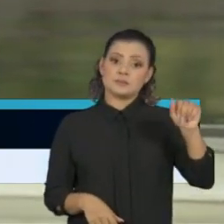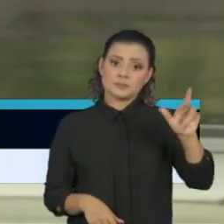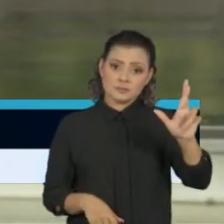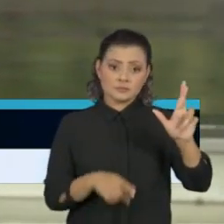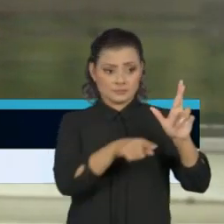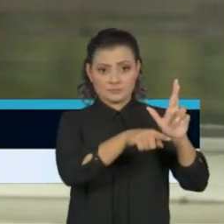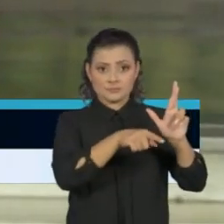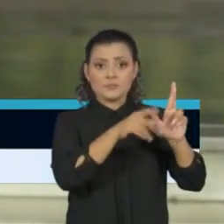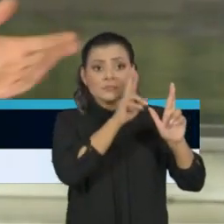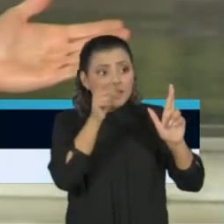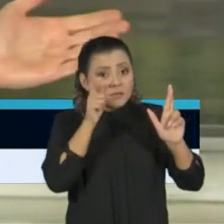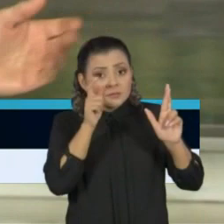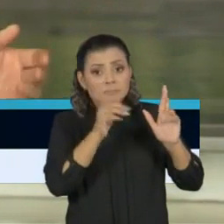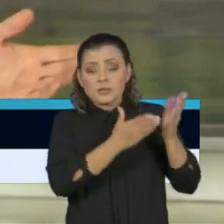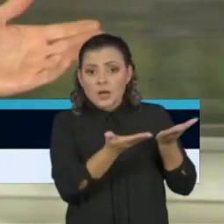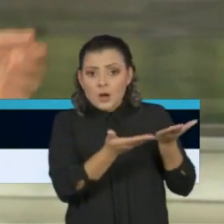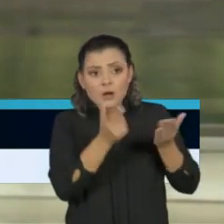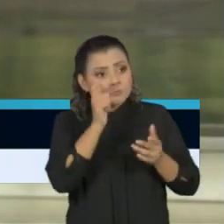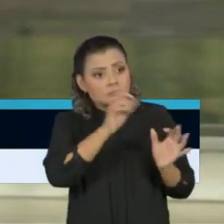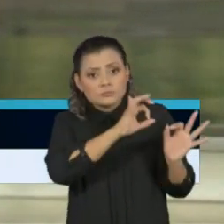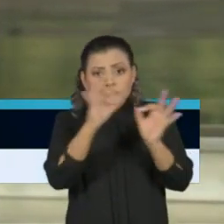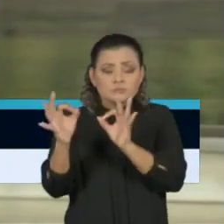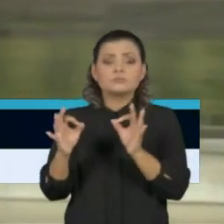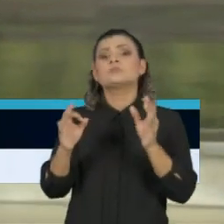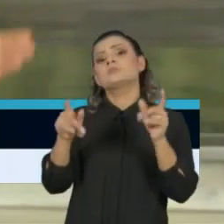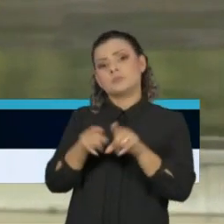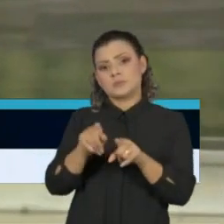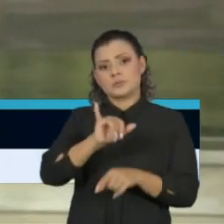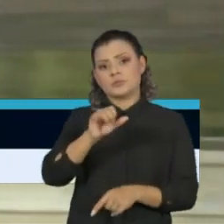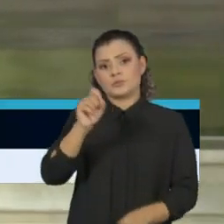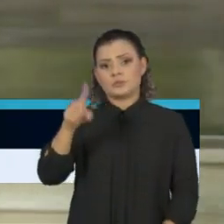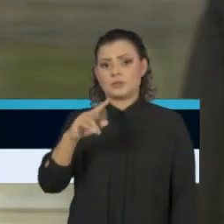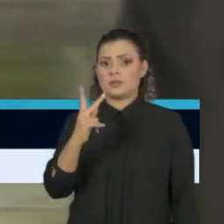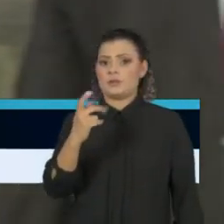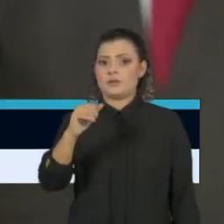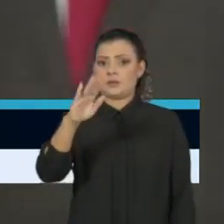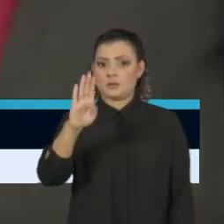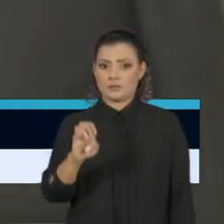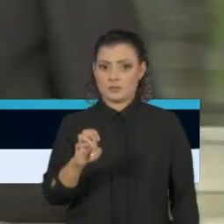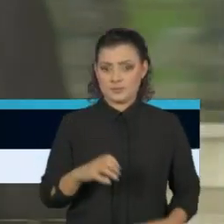agora, e com comentários, se desejar, do doutor Zé Henrique German. Helena?